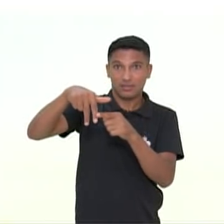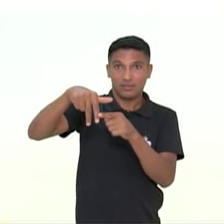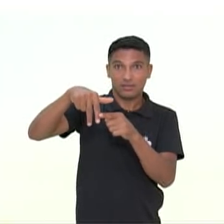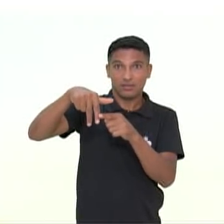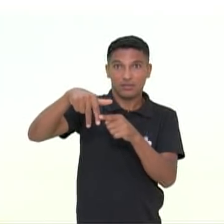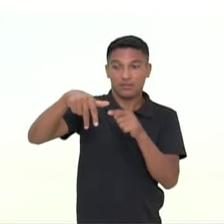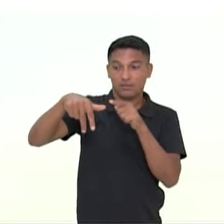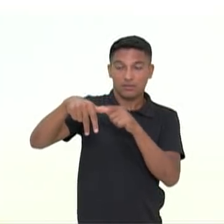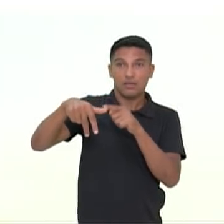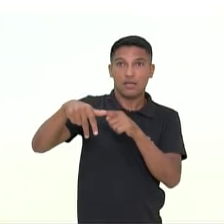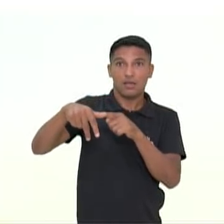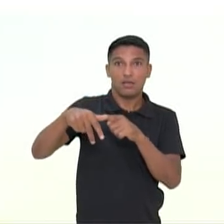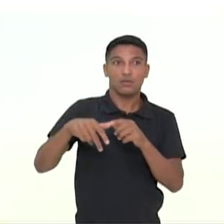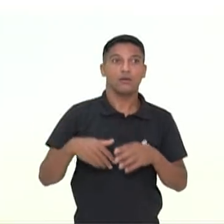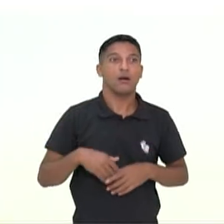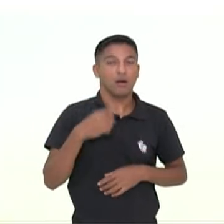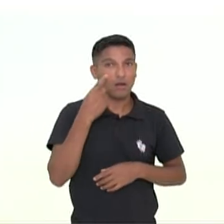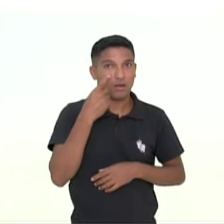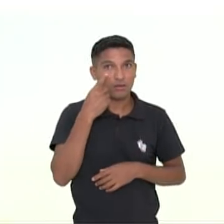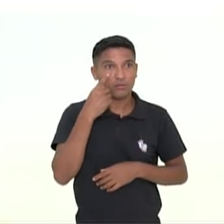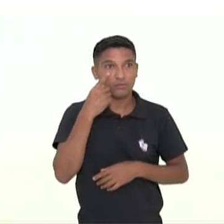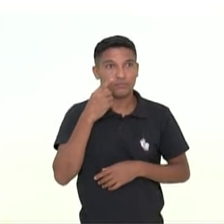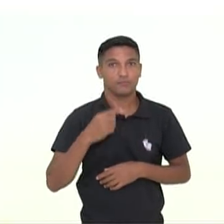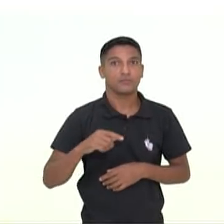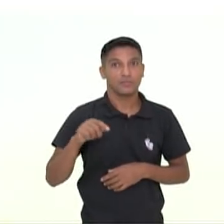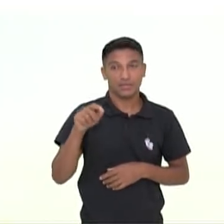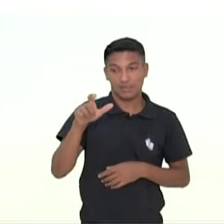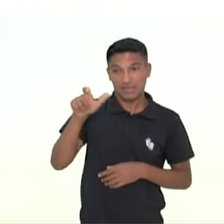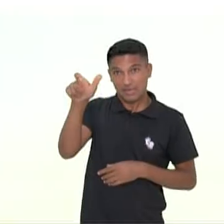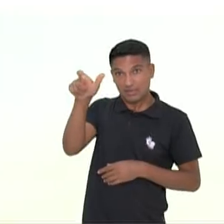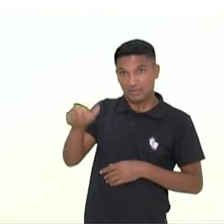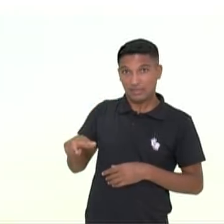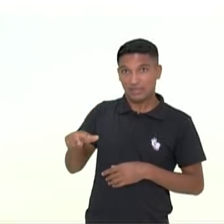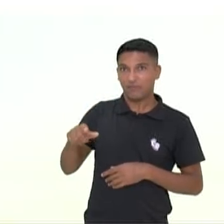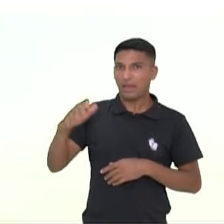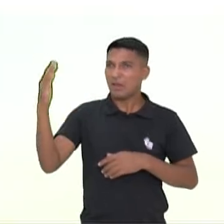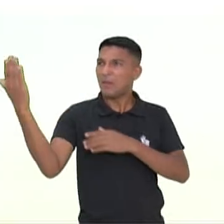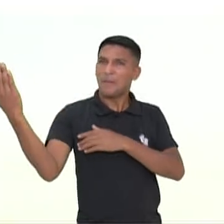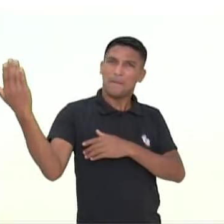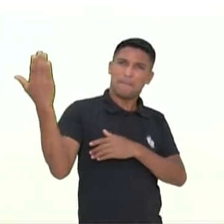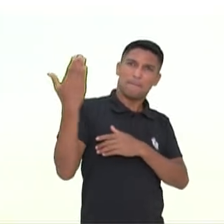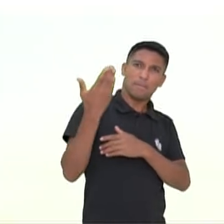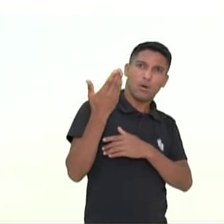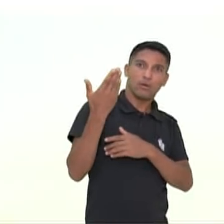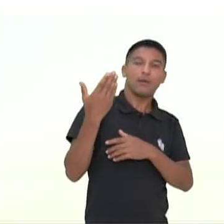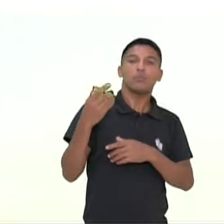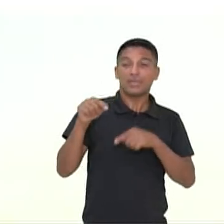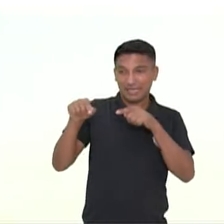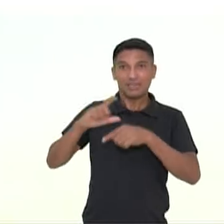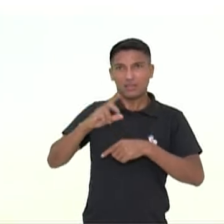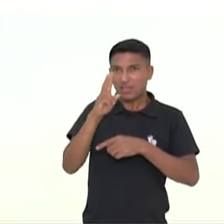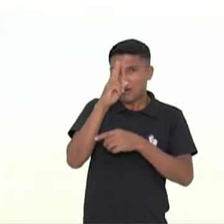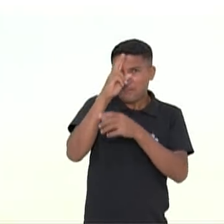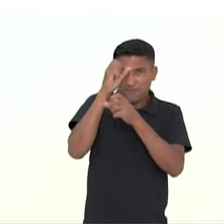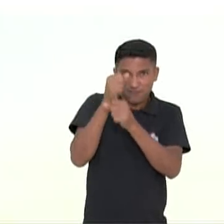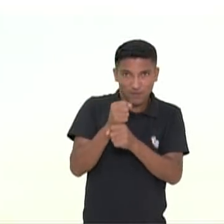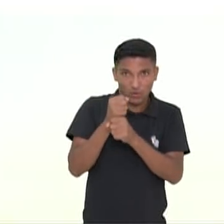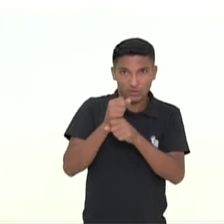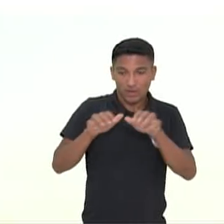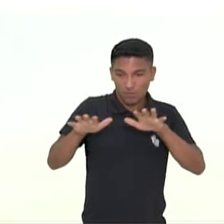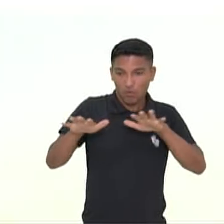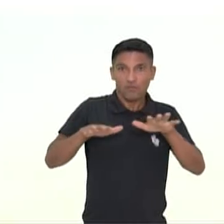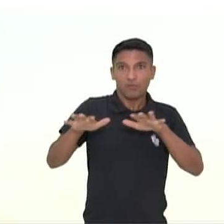contra ele próprio. Então, olha só, quando o indivíduo ataca, ele faz um movimento, ele tem